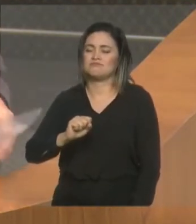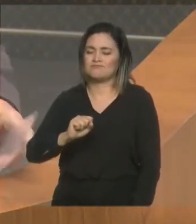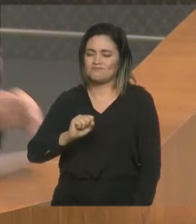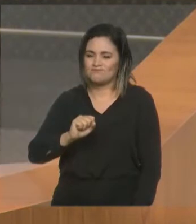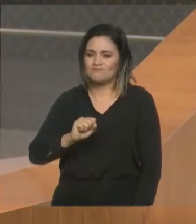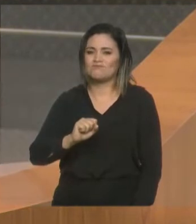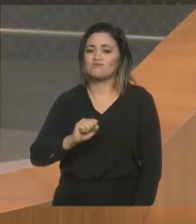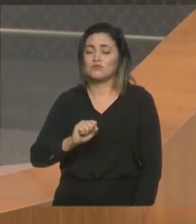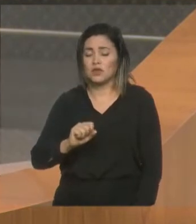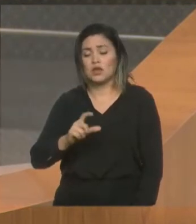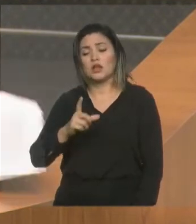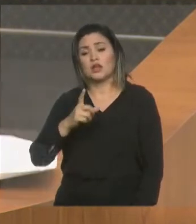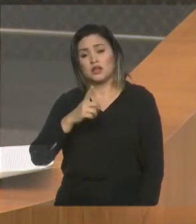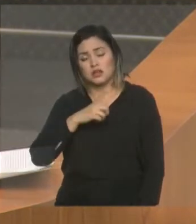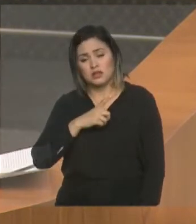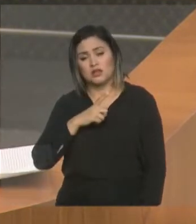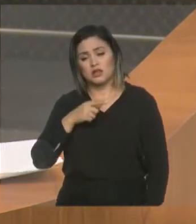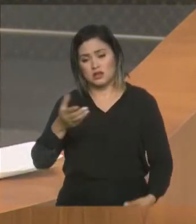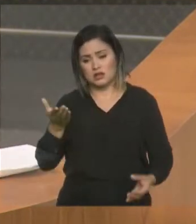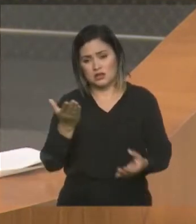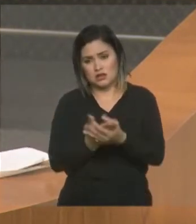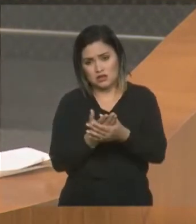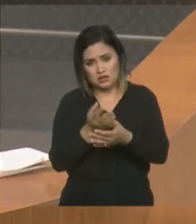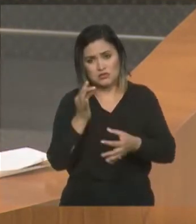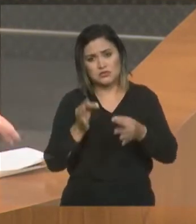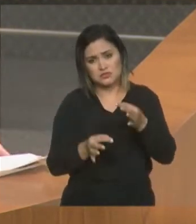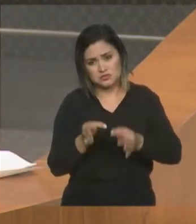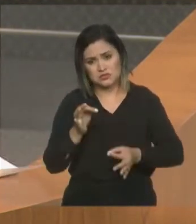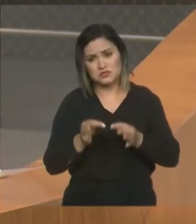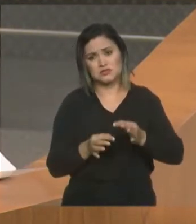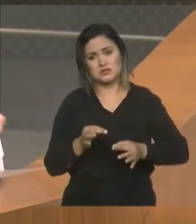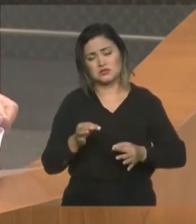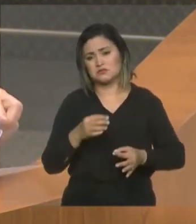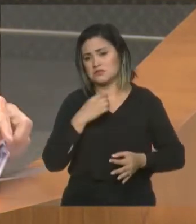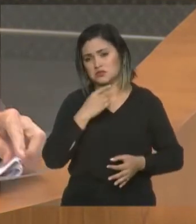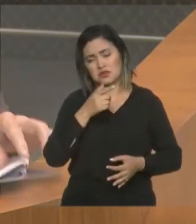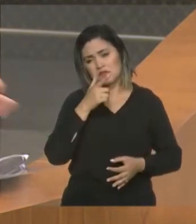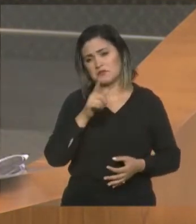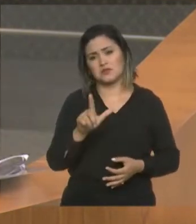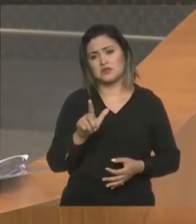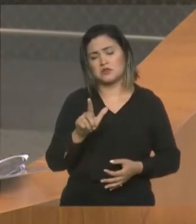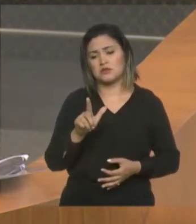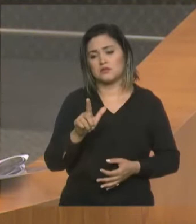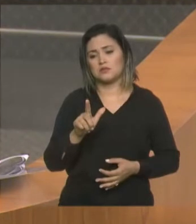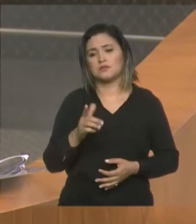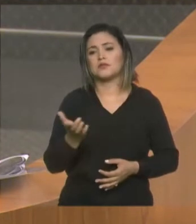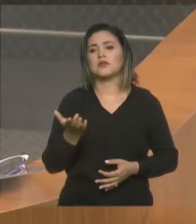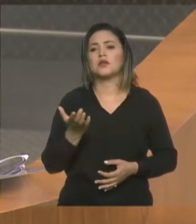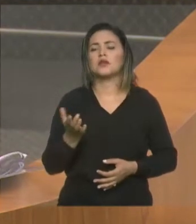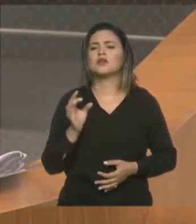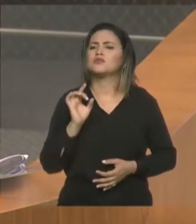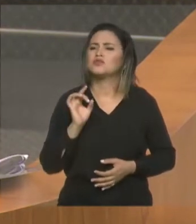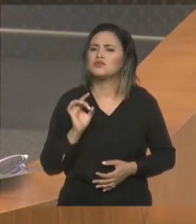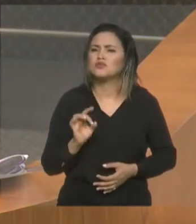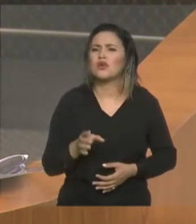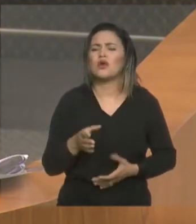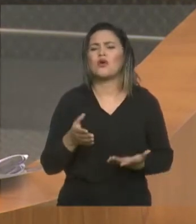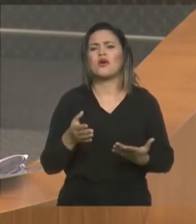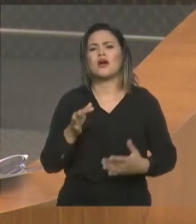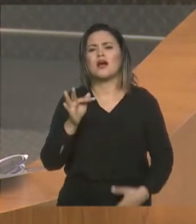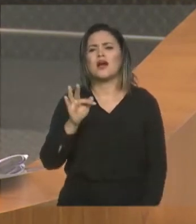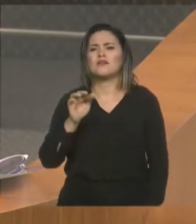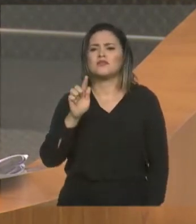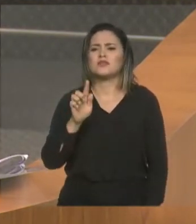Nenhum advogado conseguiu ganhar, já quer ao menos agora, simplesmente que o governo deposite o FGTS, porque é garantido por